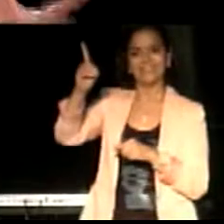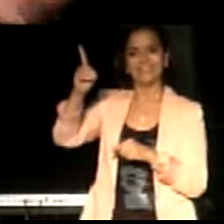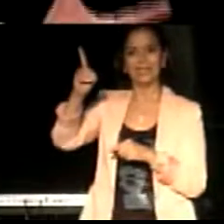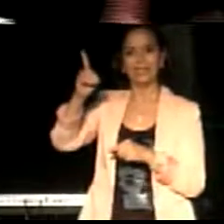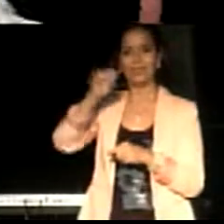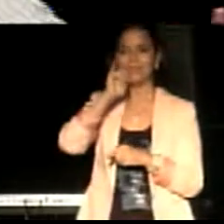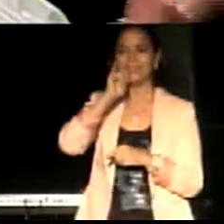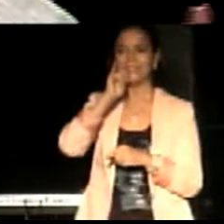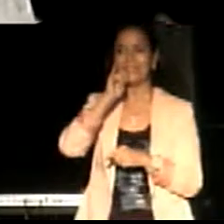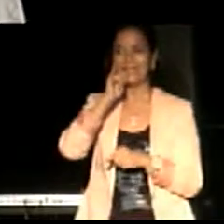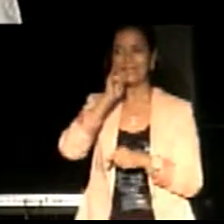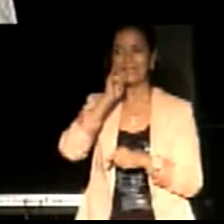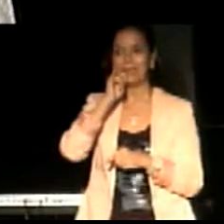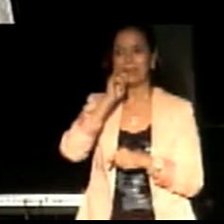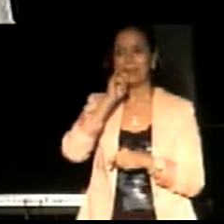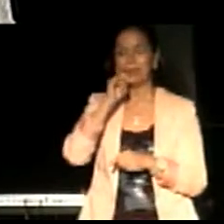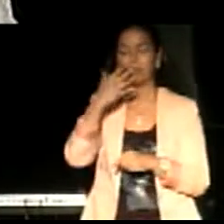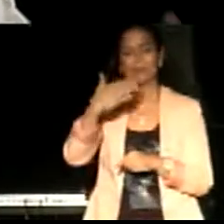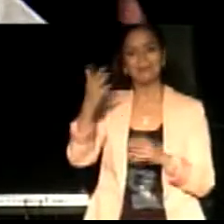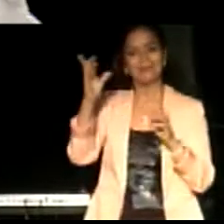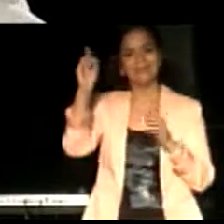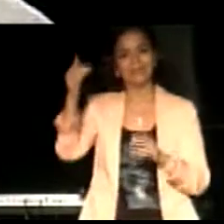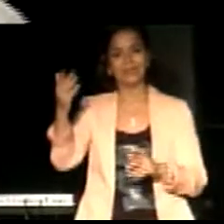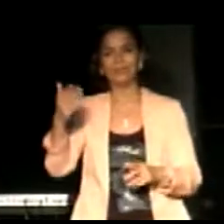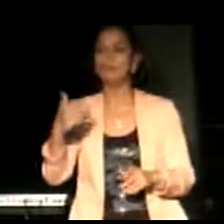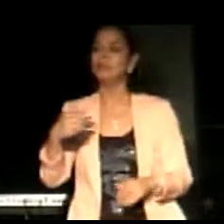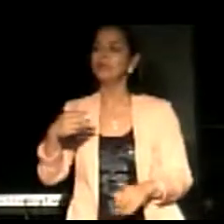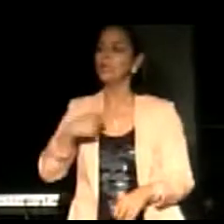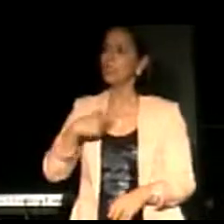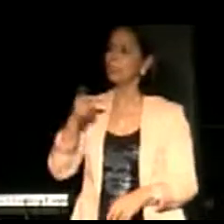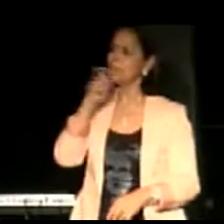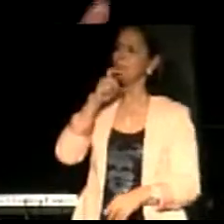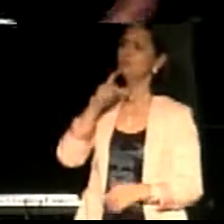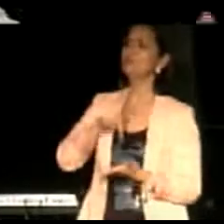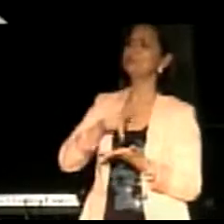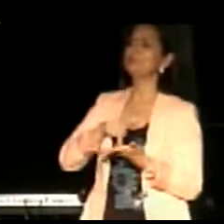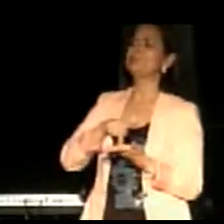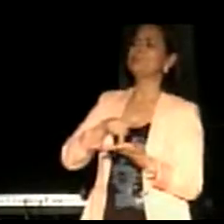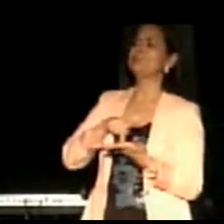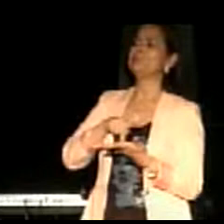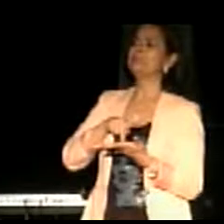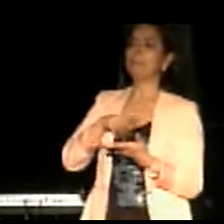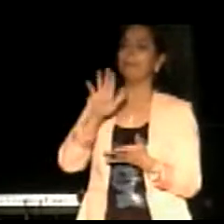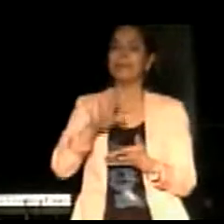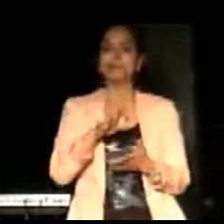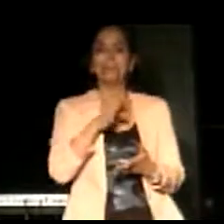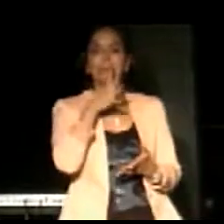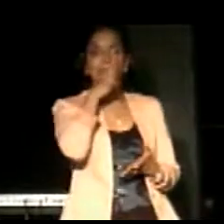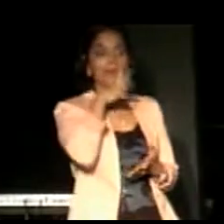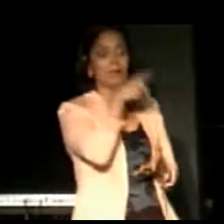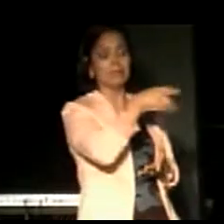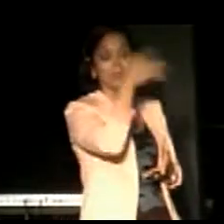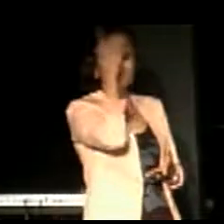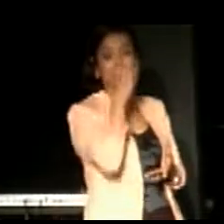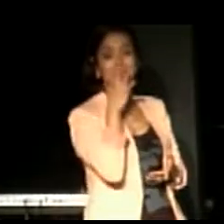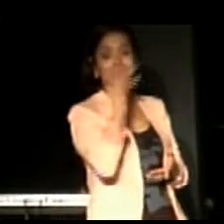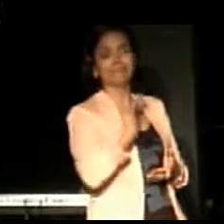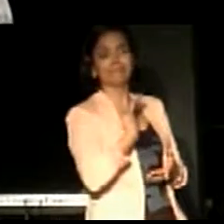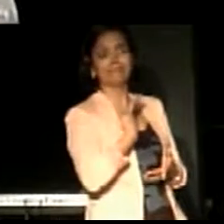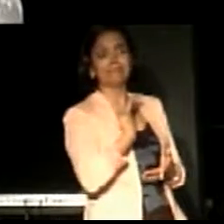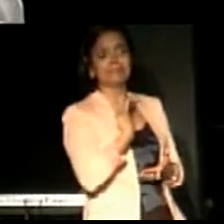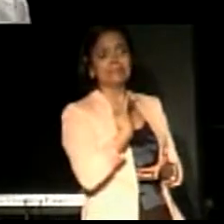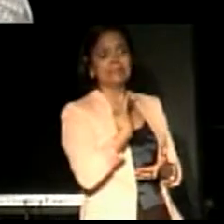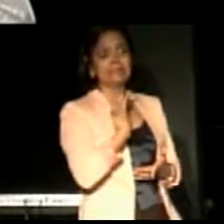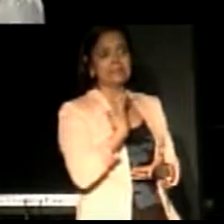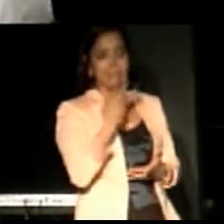especialmente naquela hora que estamos tocados. Senhor, eu sou um mentiroso. Mas se alguém disser para você, parece